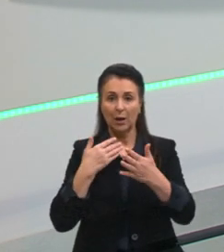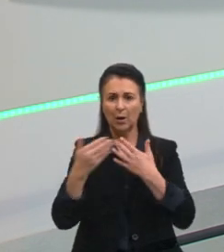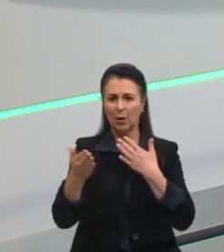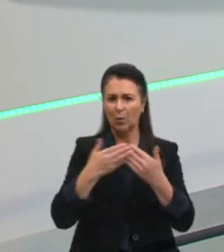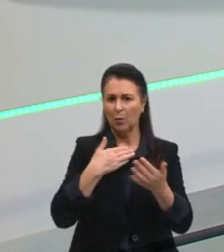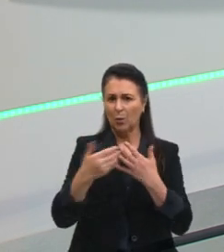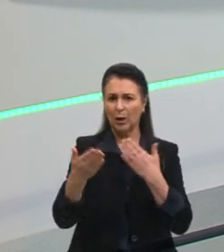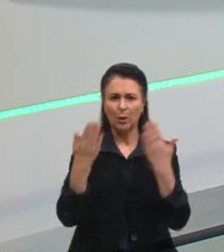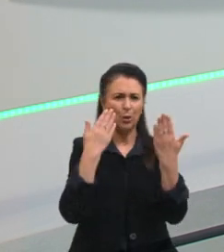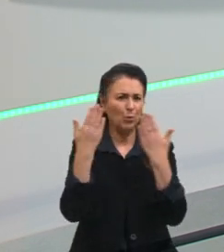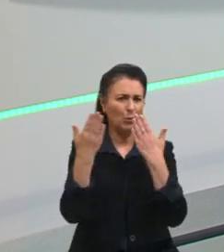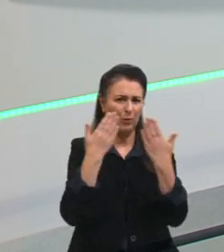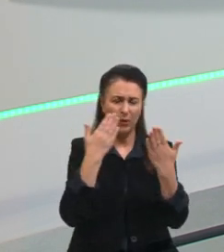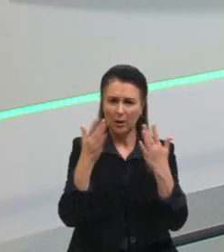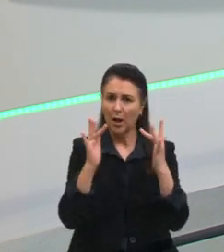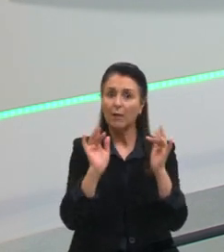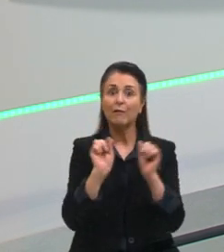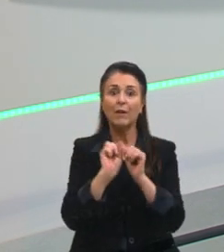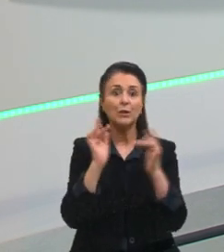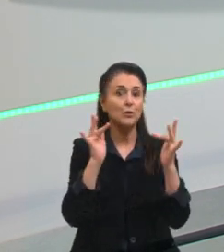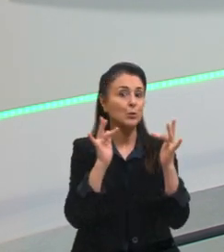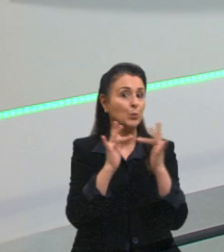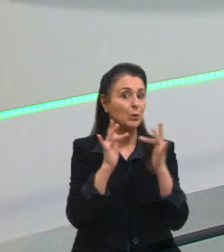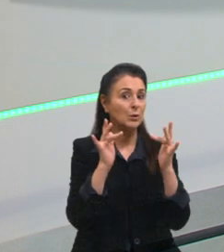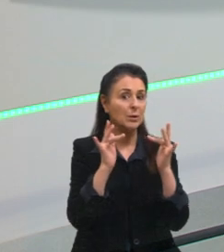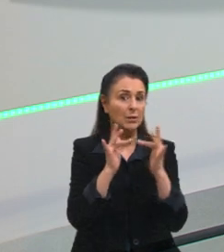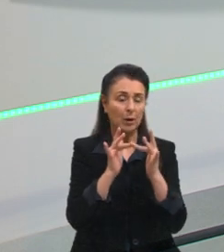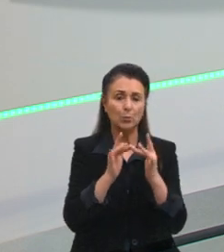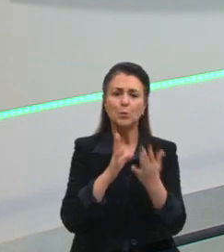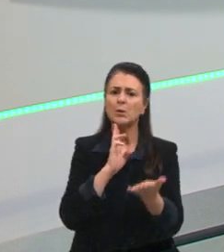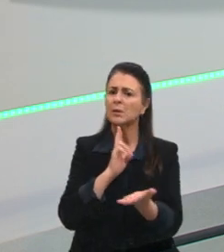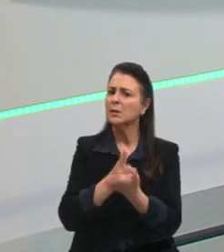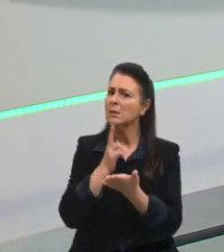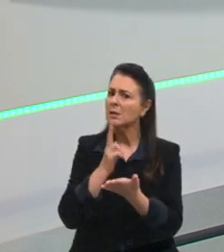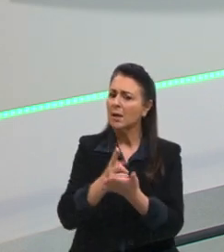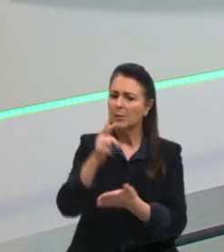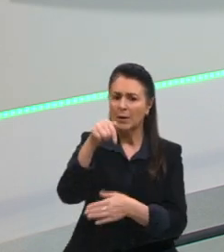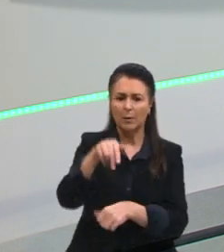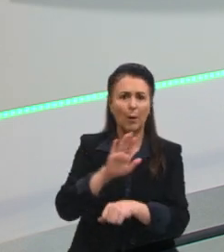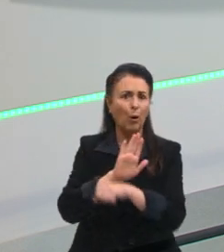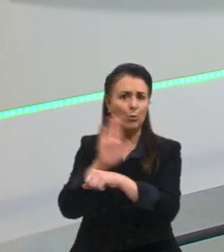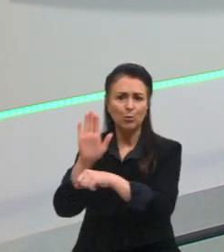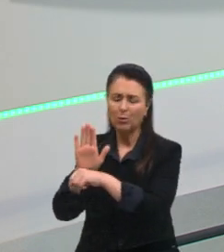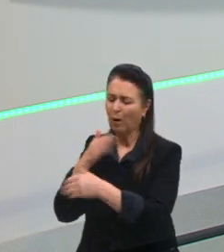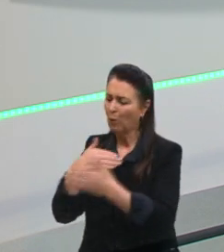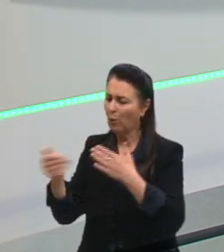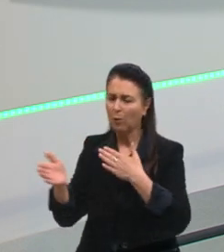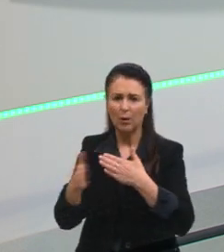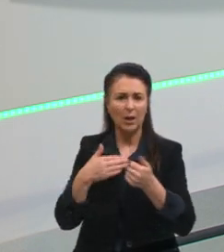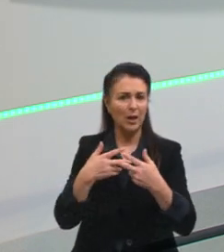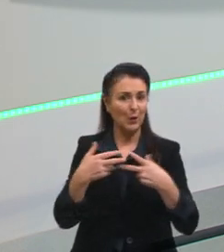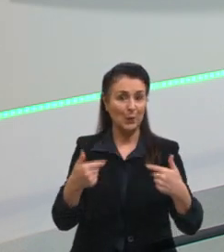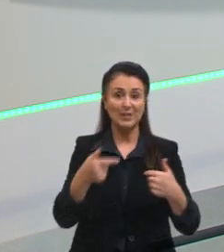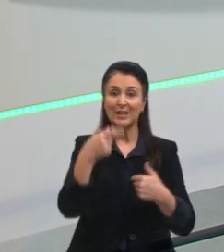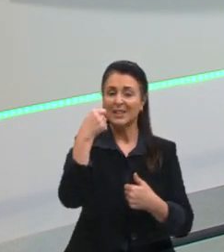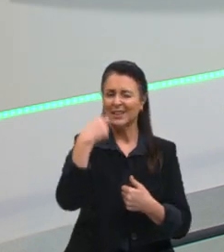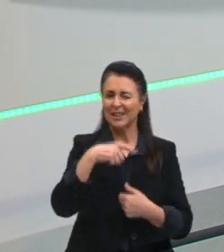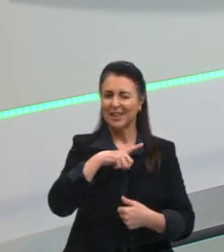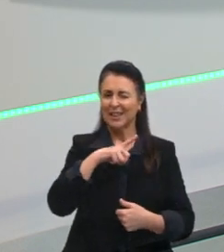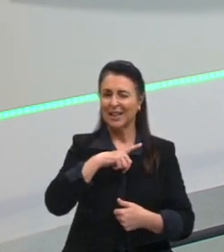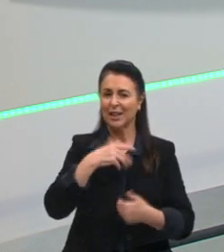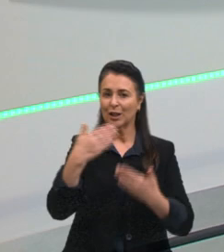dúvida vocês podem entrar em contato conosco quem estamos sempre para ajudá-los em quaisquer questões que vocês queiram